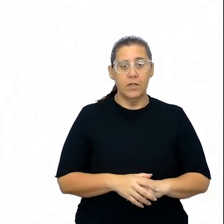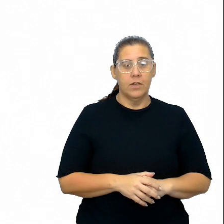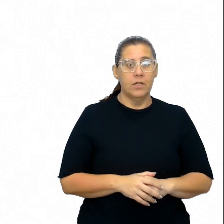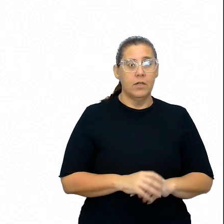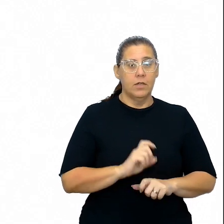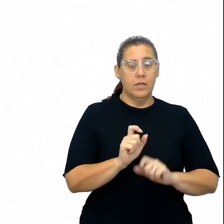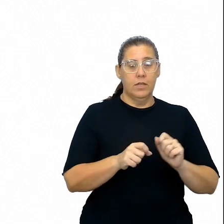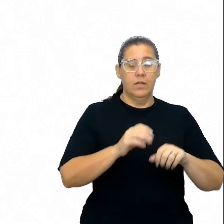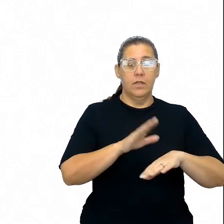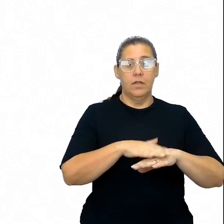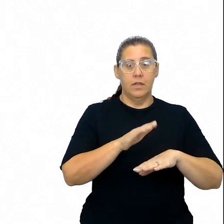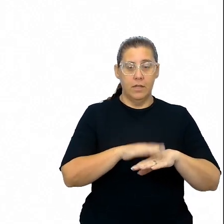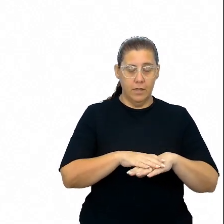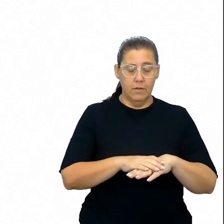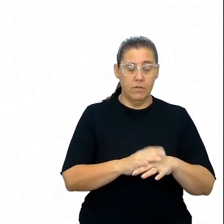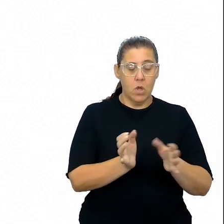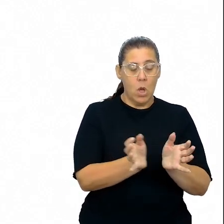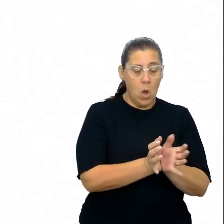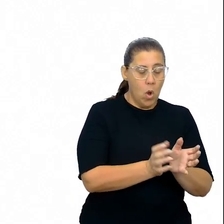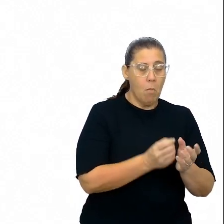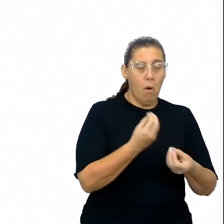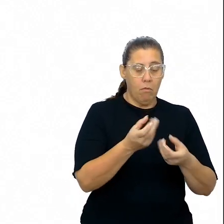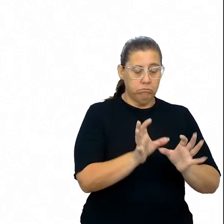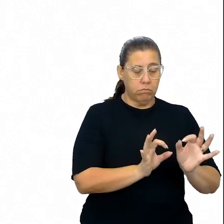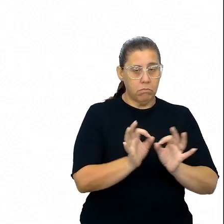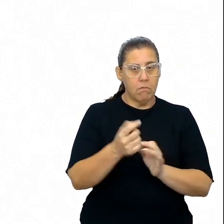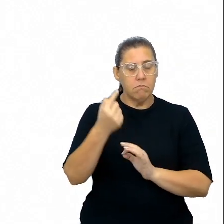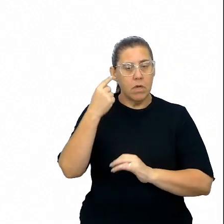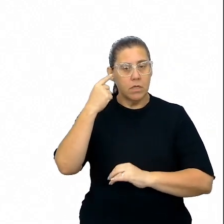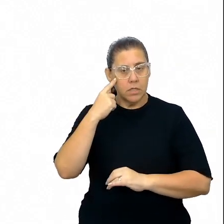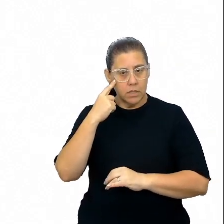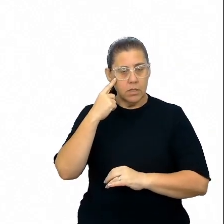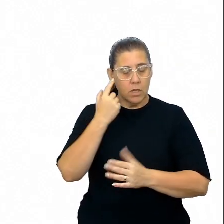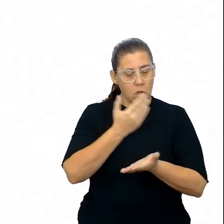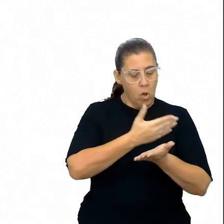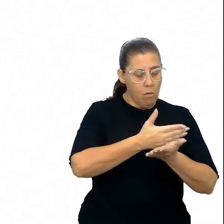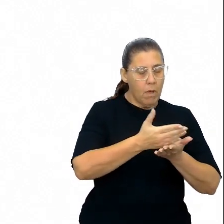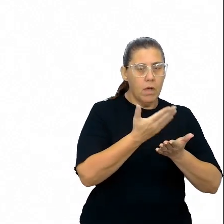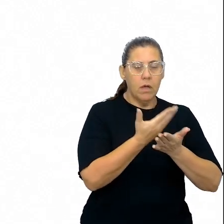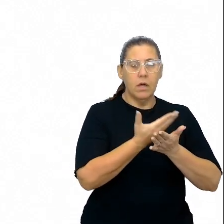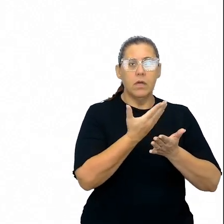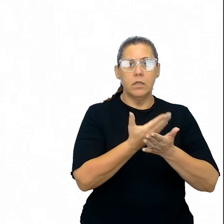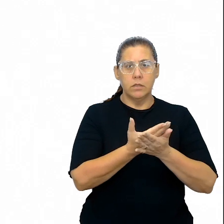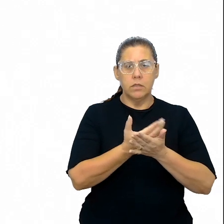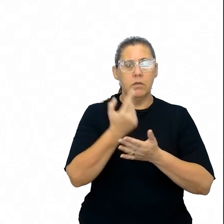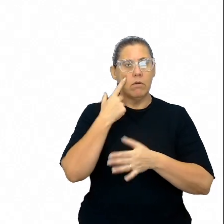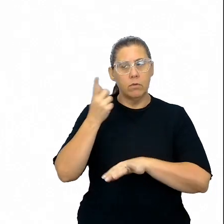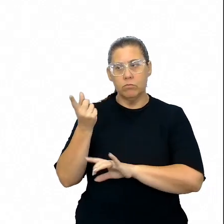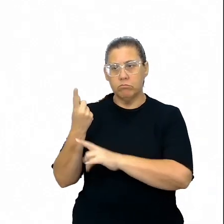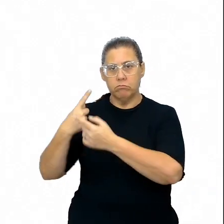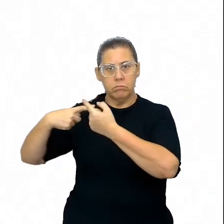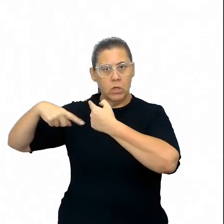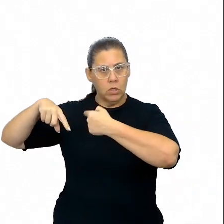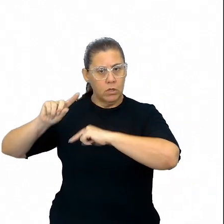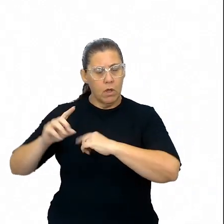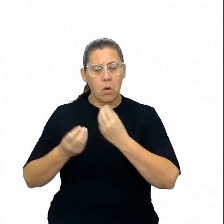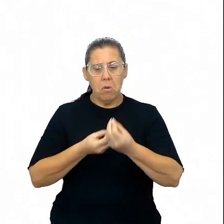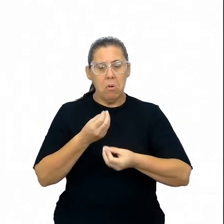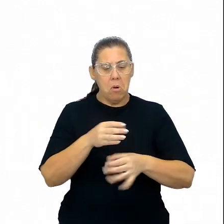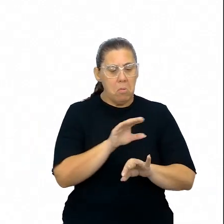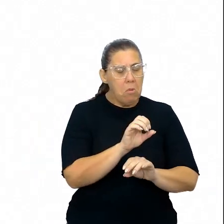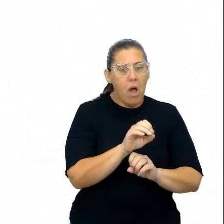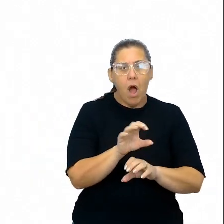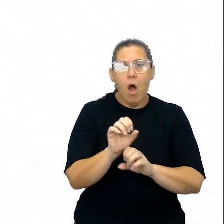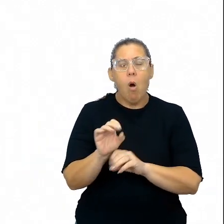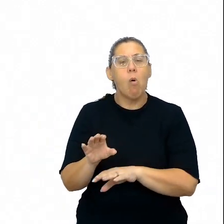ser feito, a organização da turma, como que a gente vai pensar nesse início de aula. A gente vai fazer o desenvolvimento, que é como eu vou trabalhar a